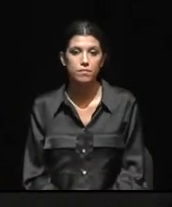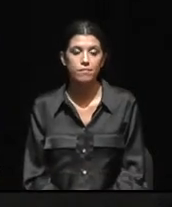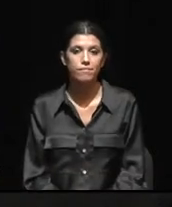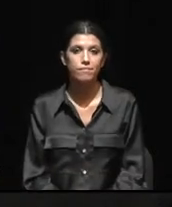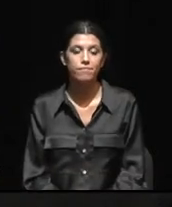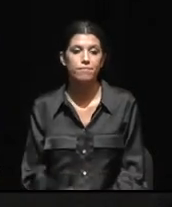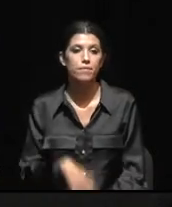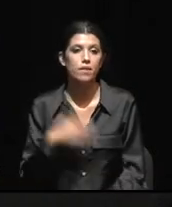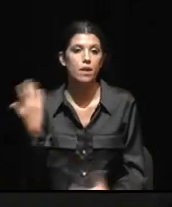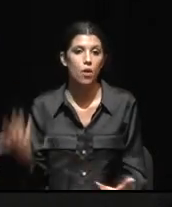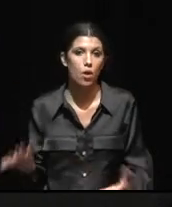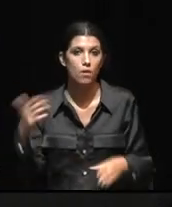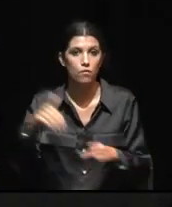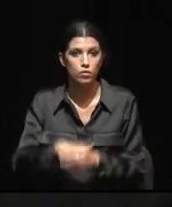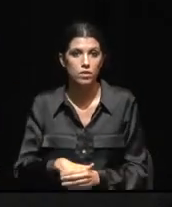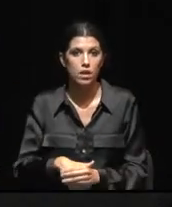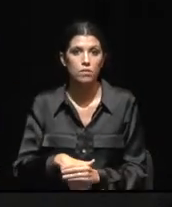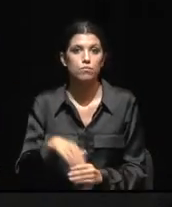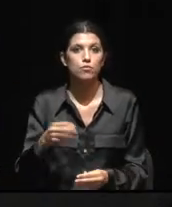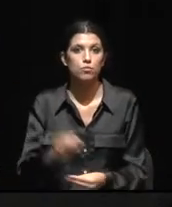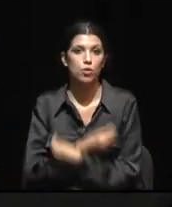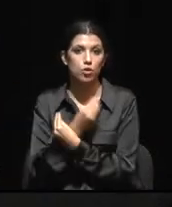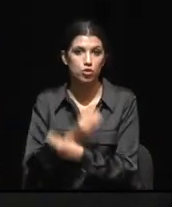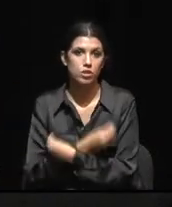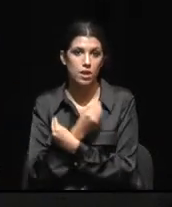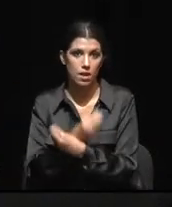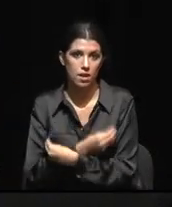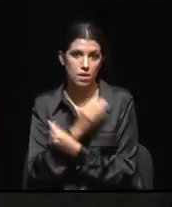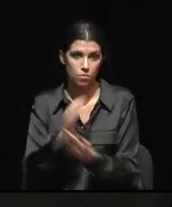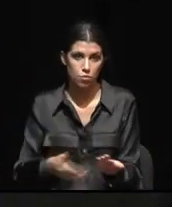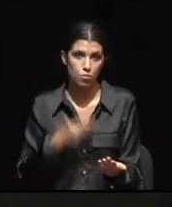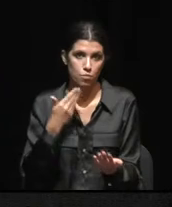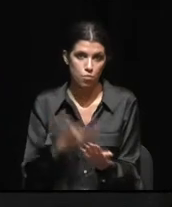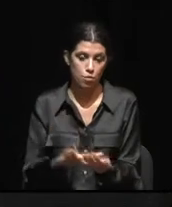envio o voto do bloco de